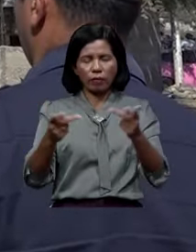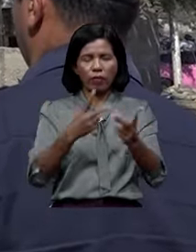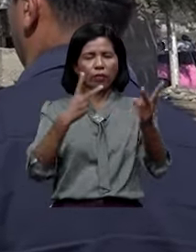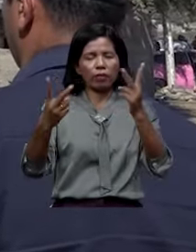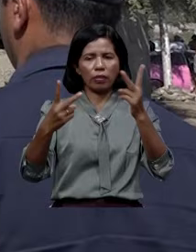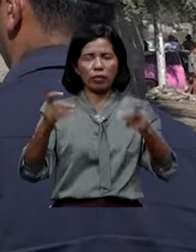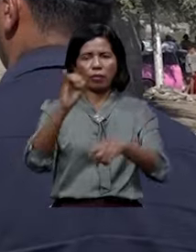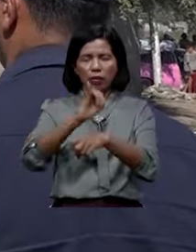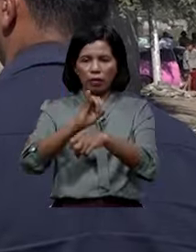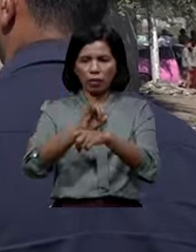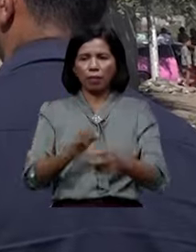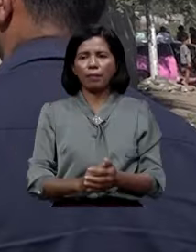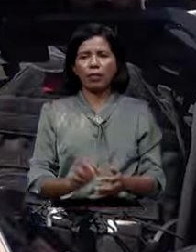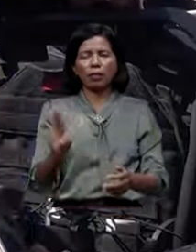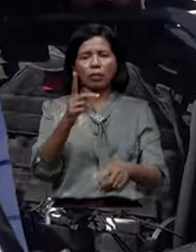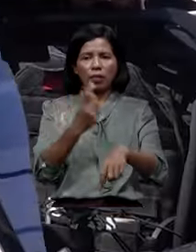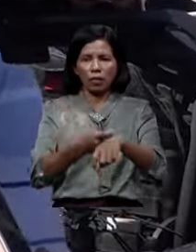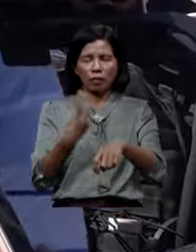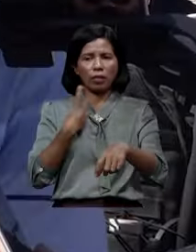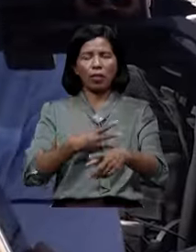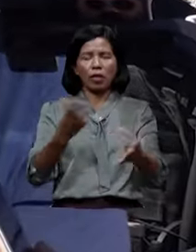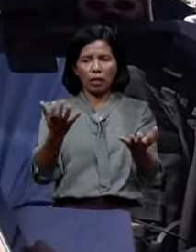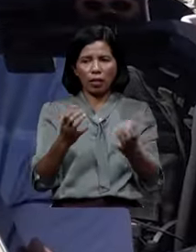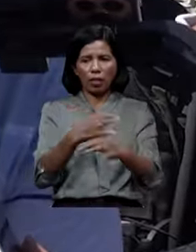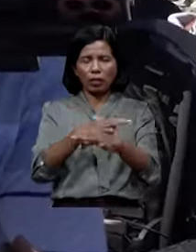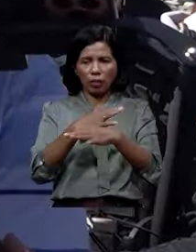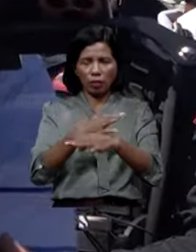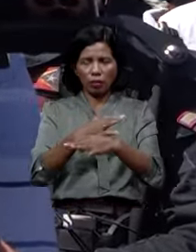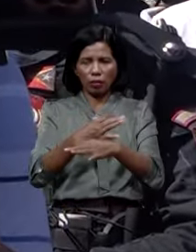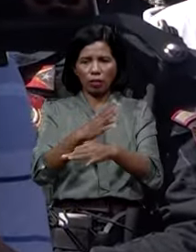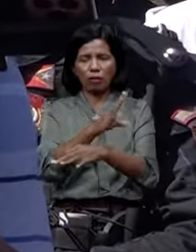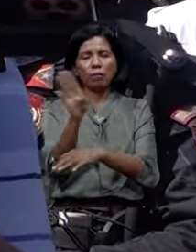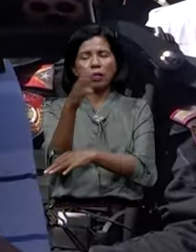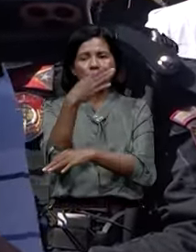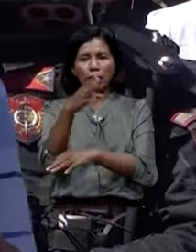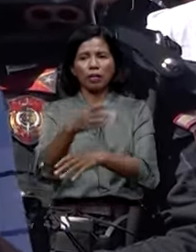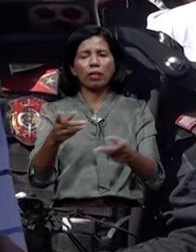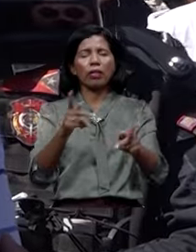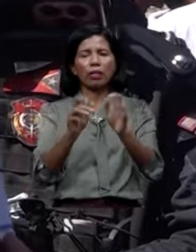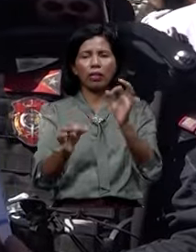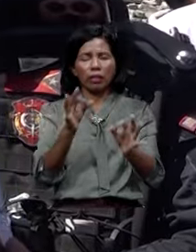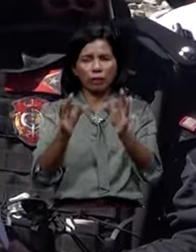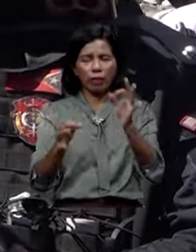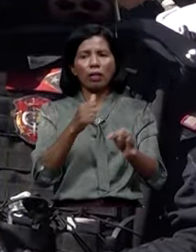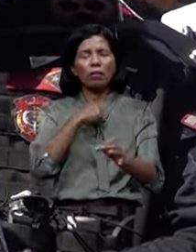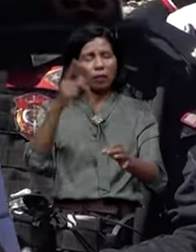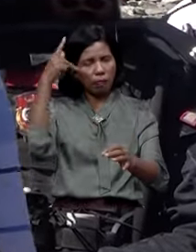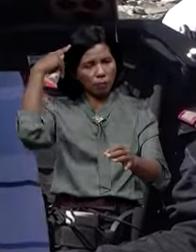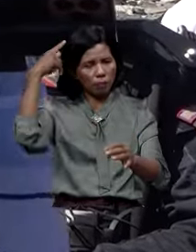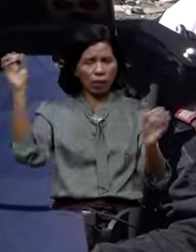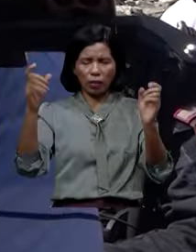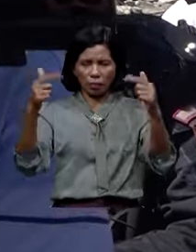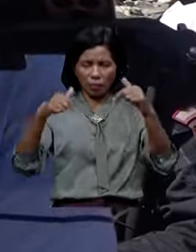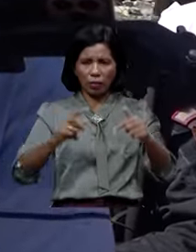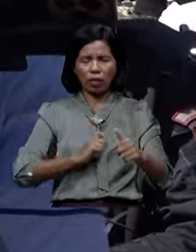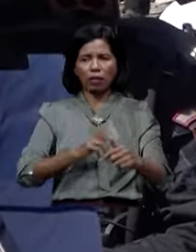religioso. Pamai ne aproveita tempo mosi tato akar hadia du di bandera ring ne. Mas quando o Santo Papa lá maimos, se fica tastolo,